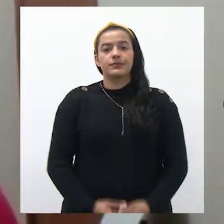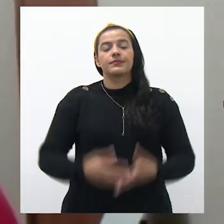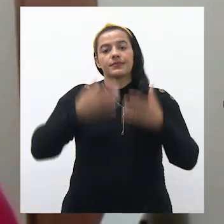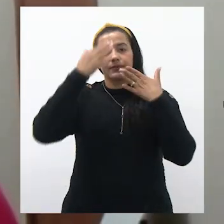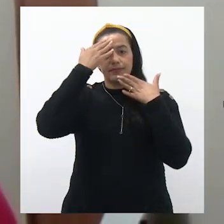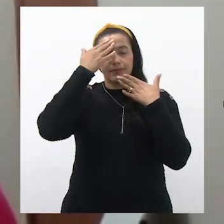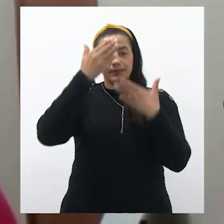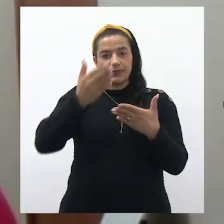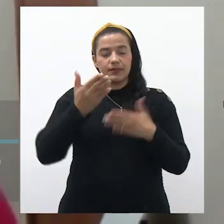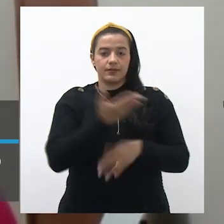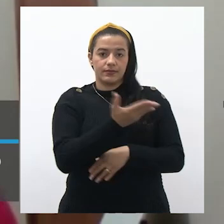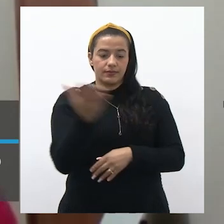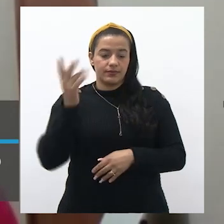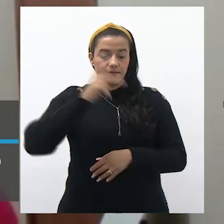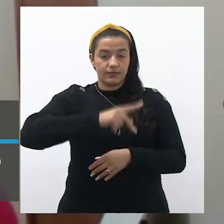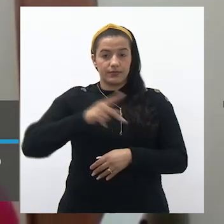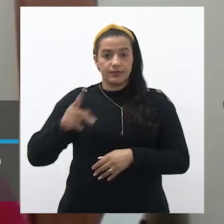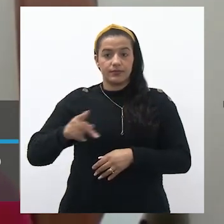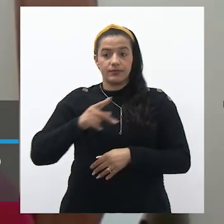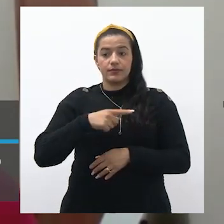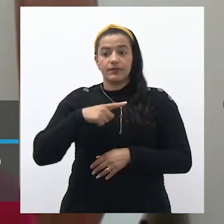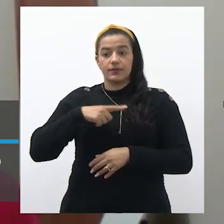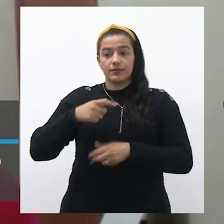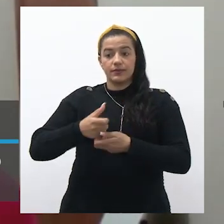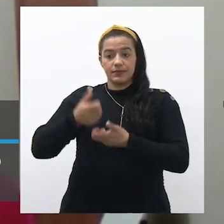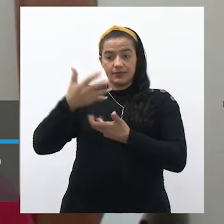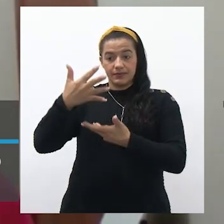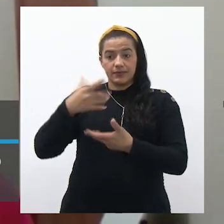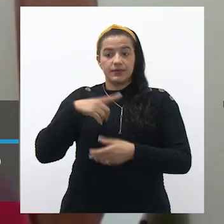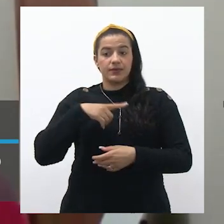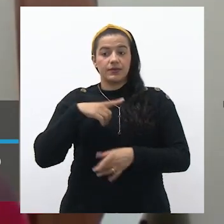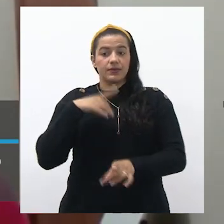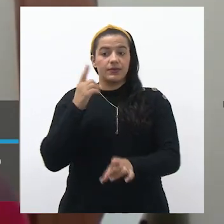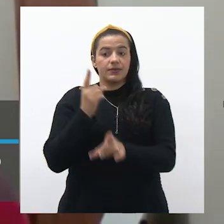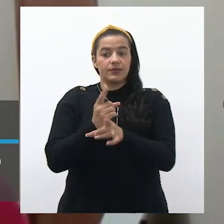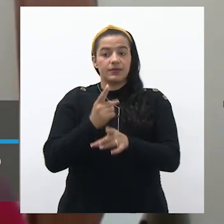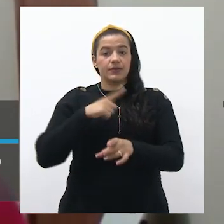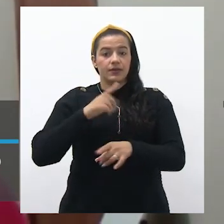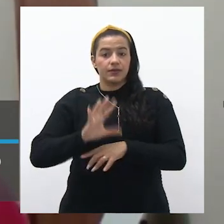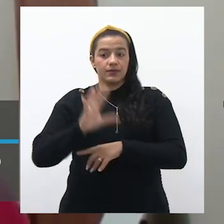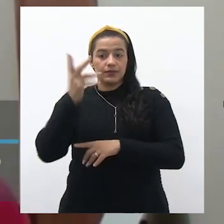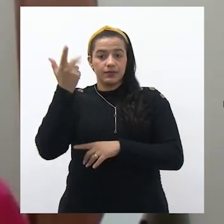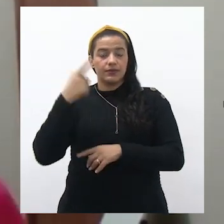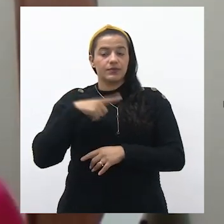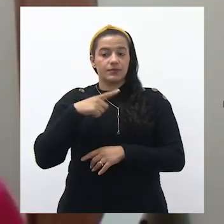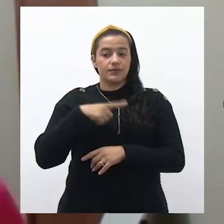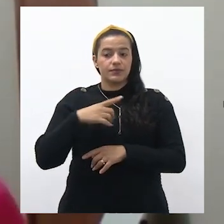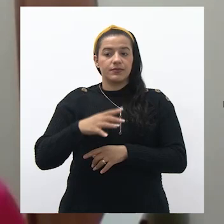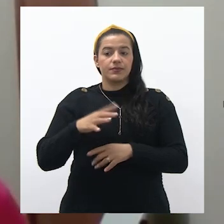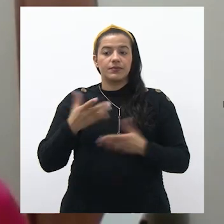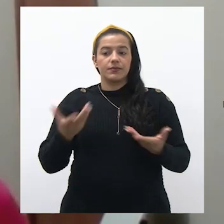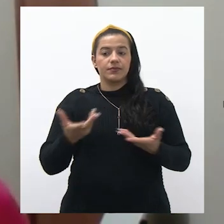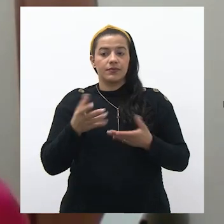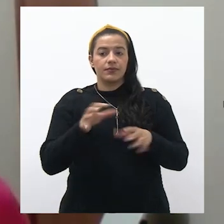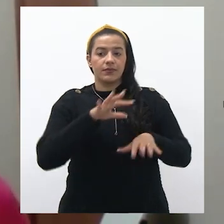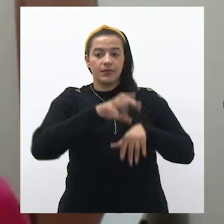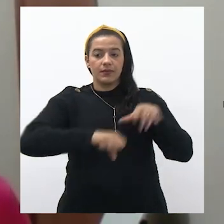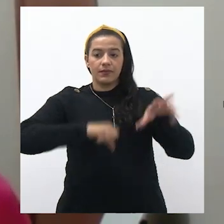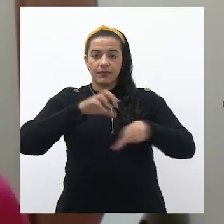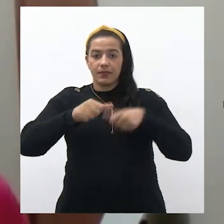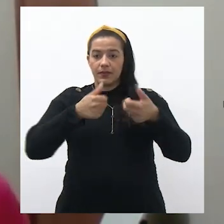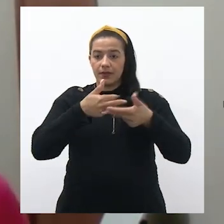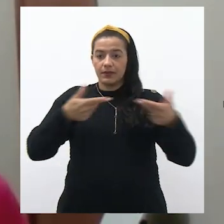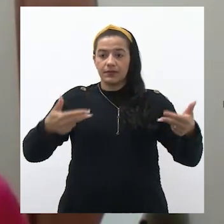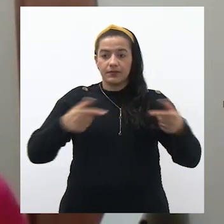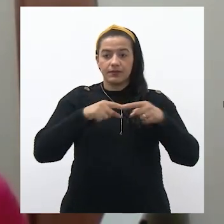Obrigada, professores. A Edna acabou de ver agora um ocorrido aqui, meu irmão vindo pegar as coisas do quarto. Eu vou até